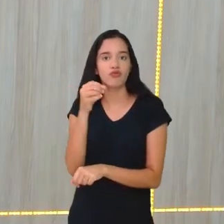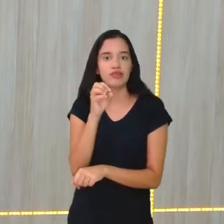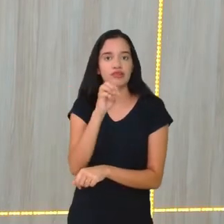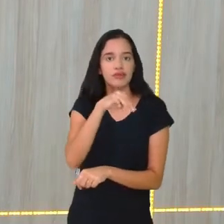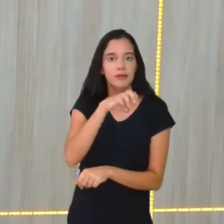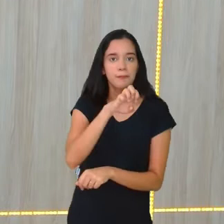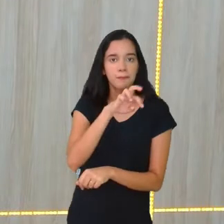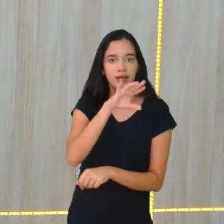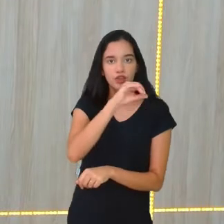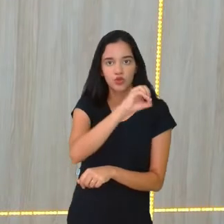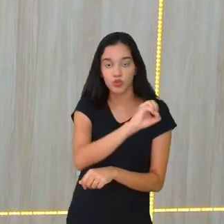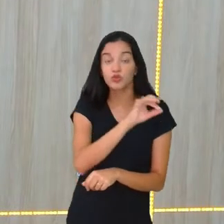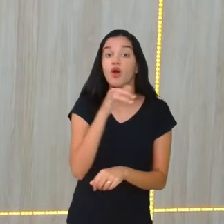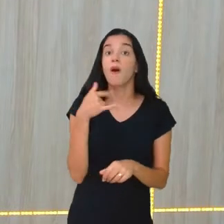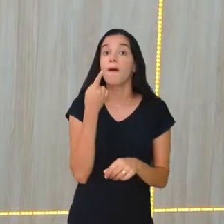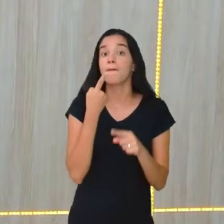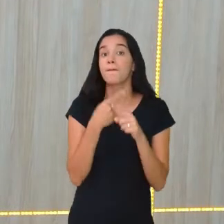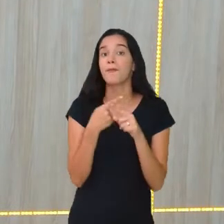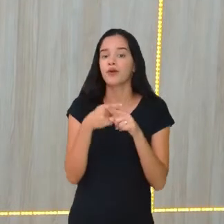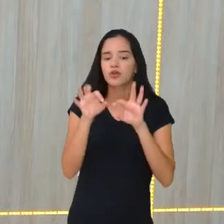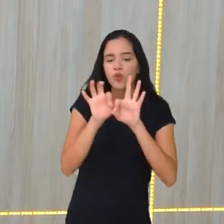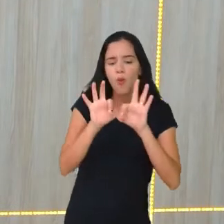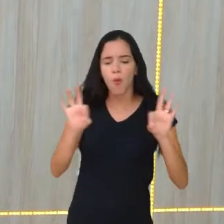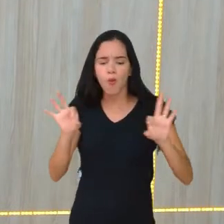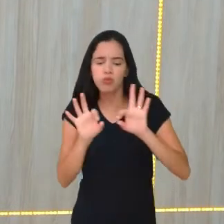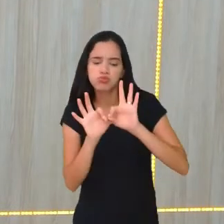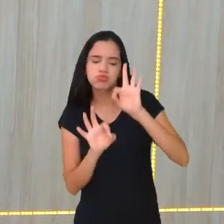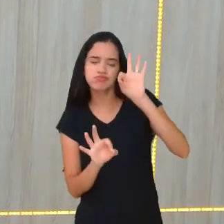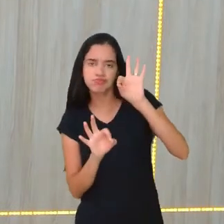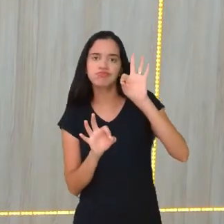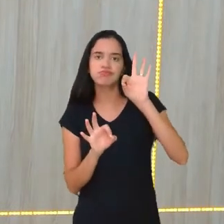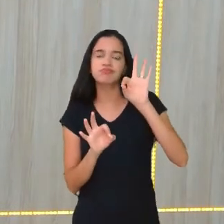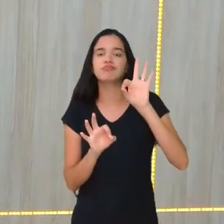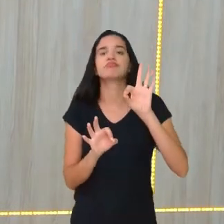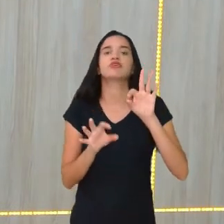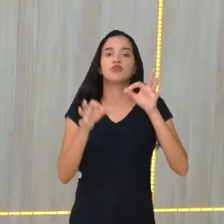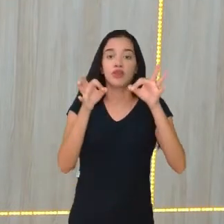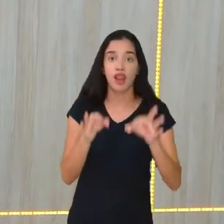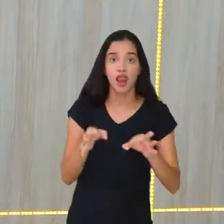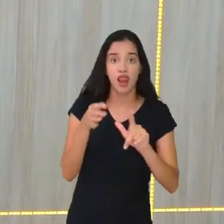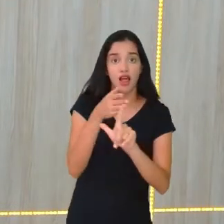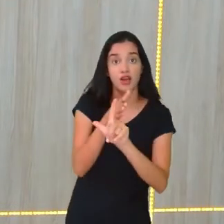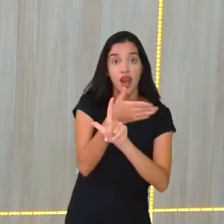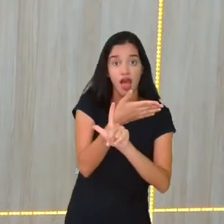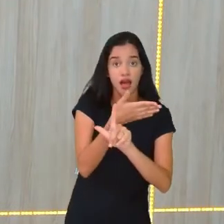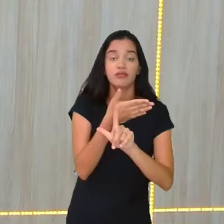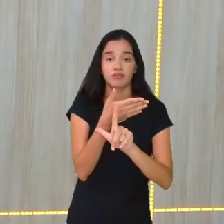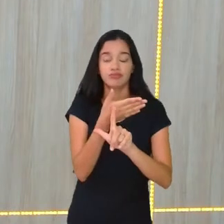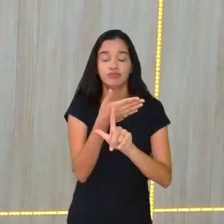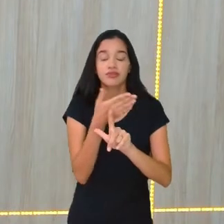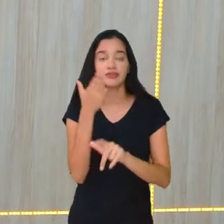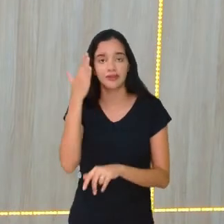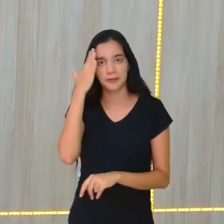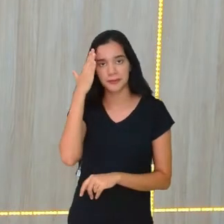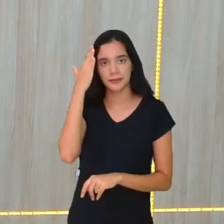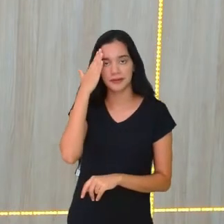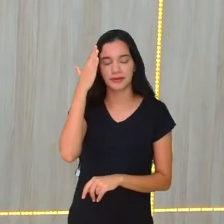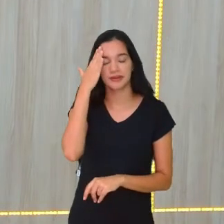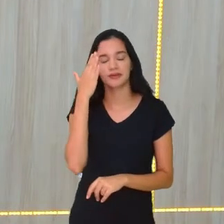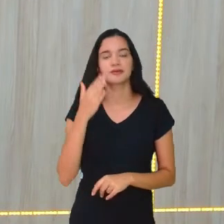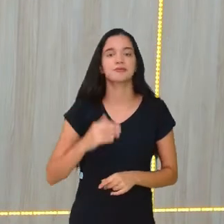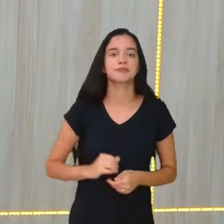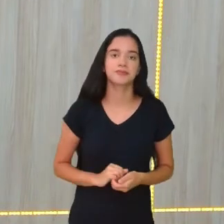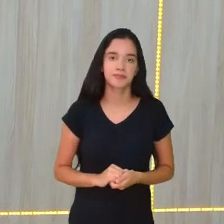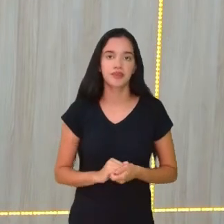metros. Porque eu estou medindo exatamente os lados, né? O contorno da